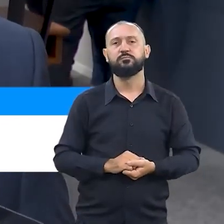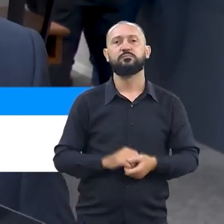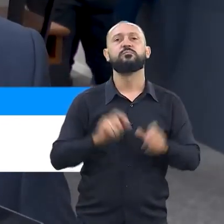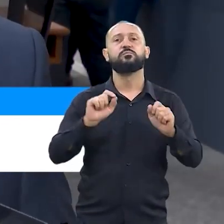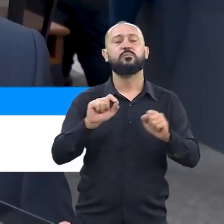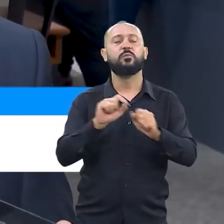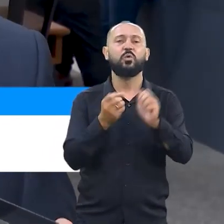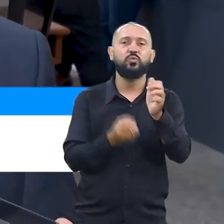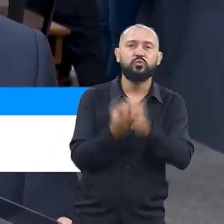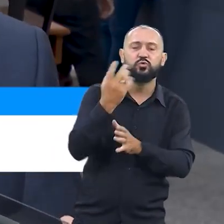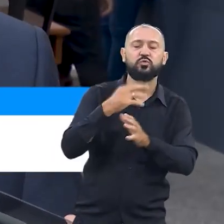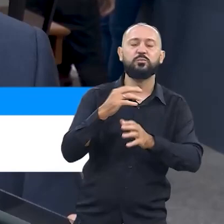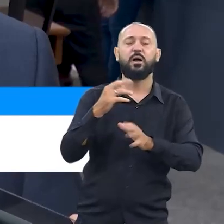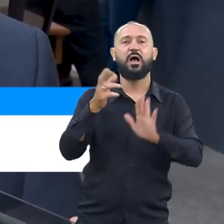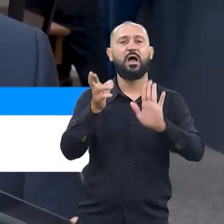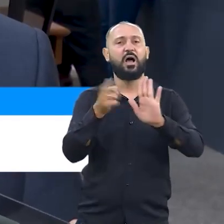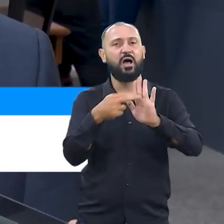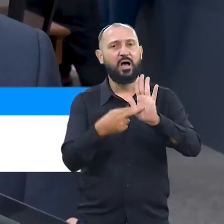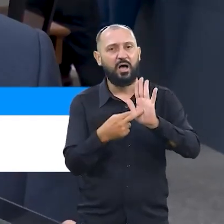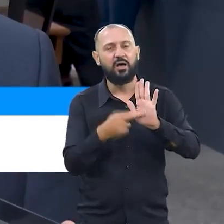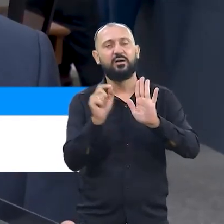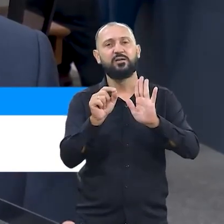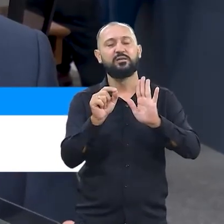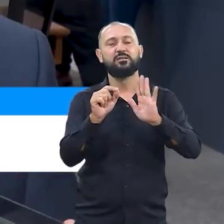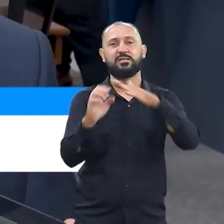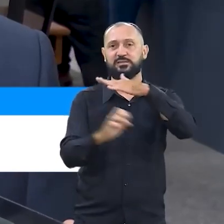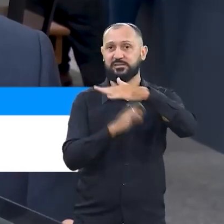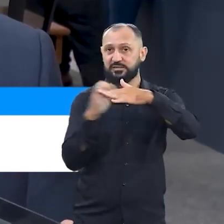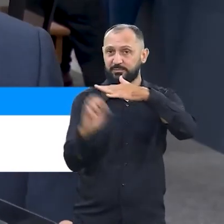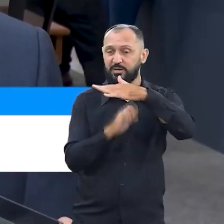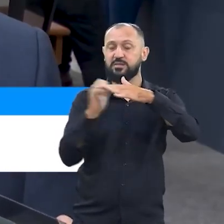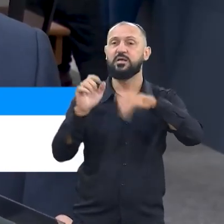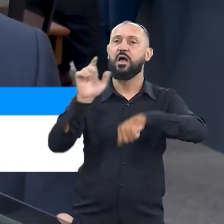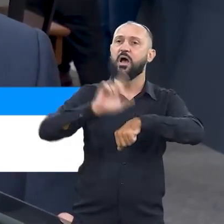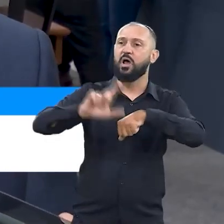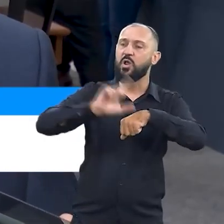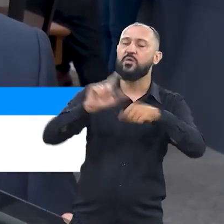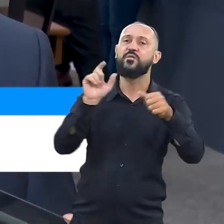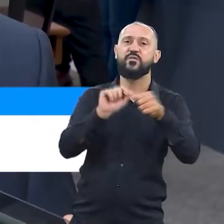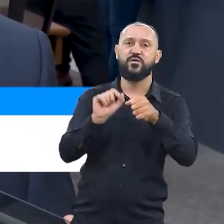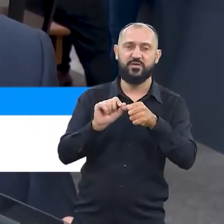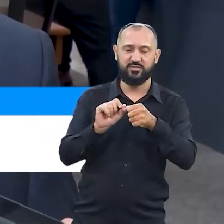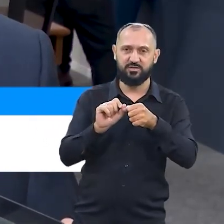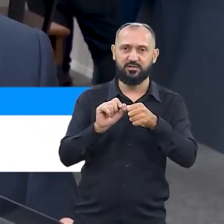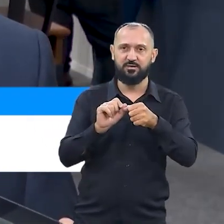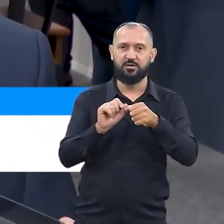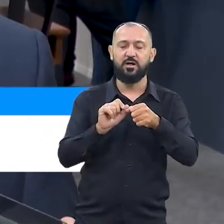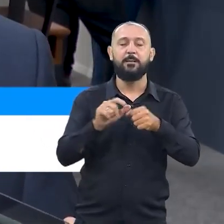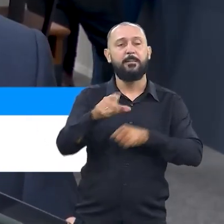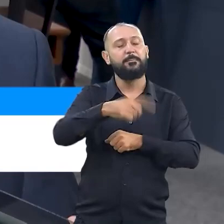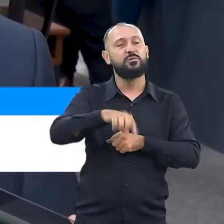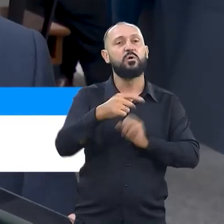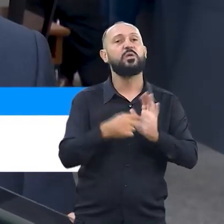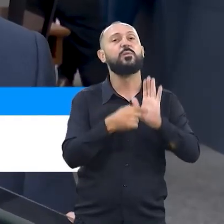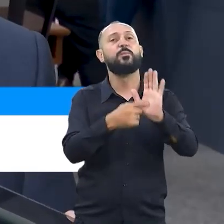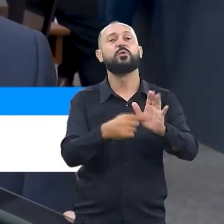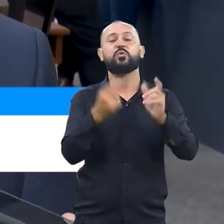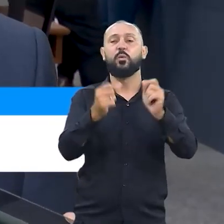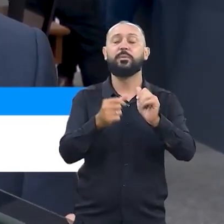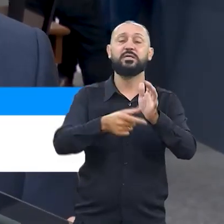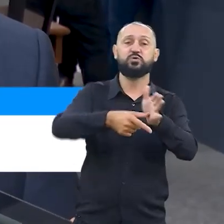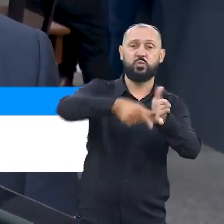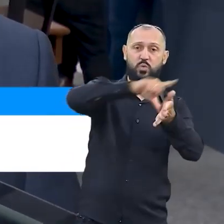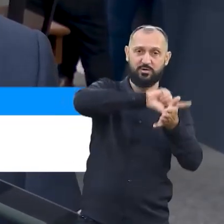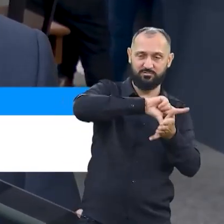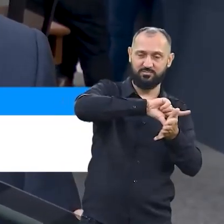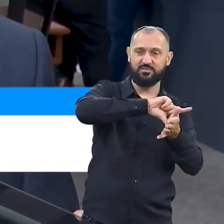está tendo desconto algum. Então, que se estabeleçam normas para que as empresas, as lojas, quando vão ofertar isso